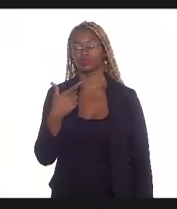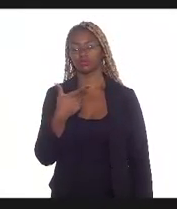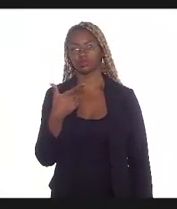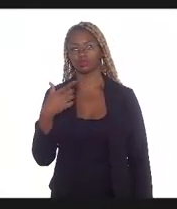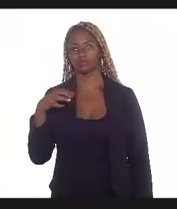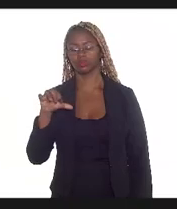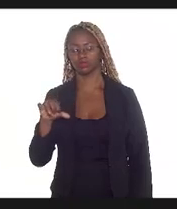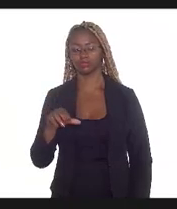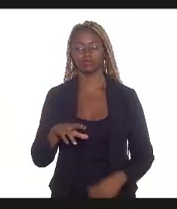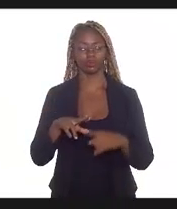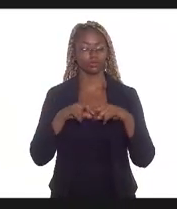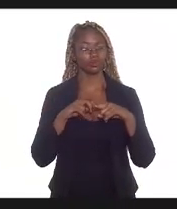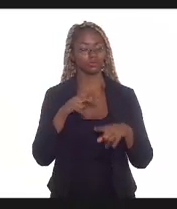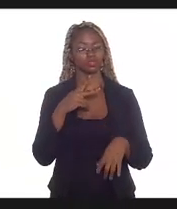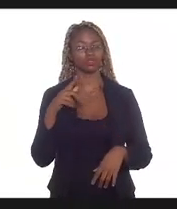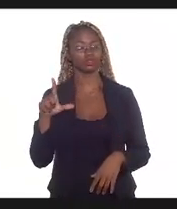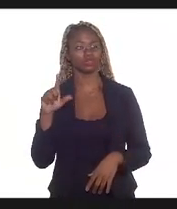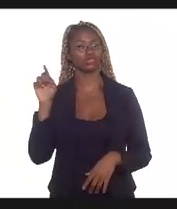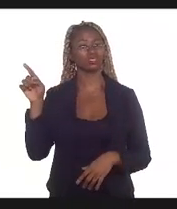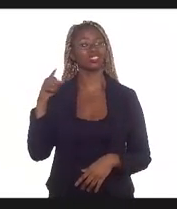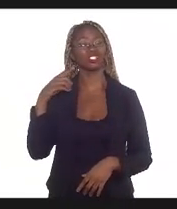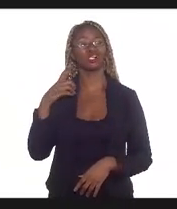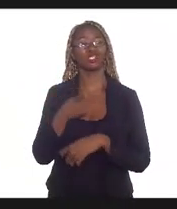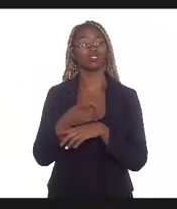Porque o PL do deputado doutor Serginho, deputado Max.